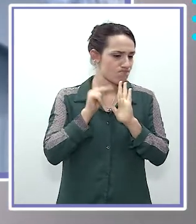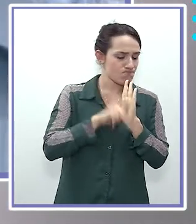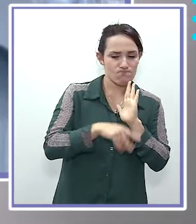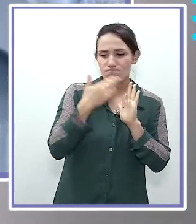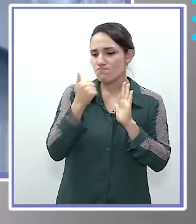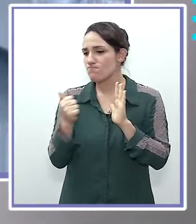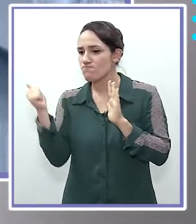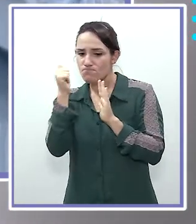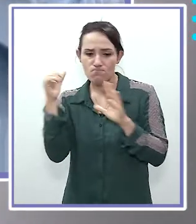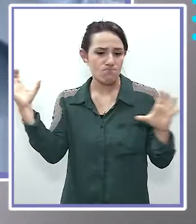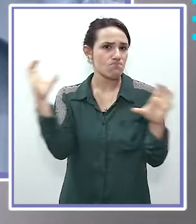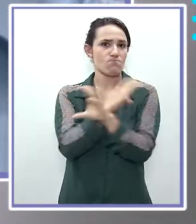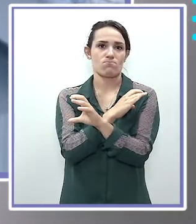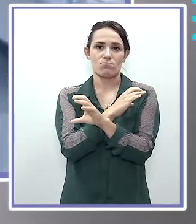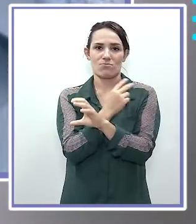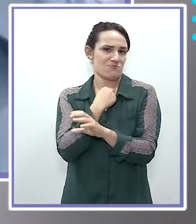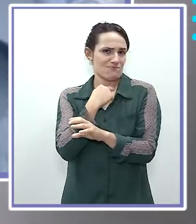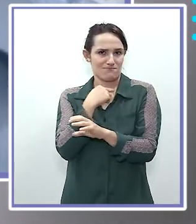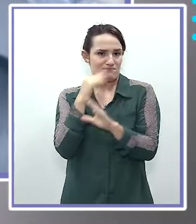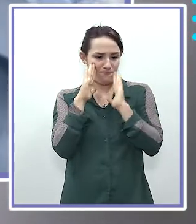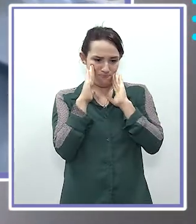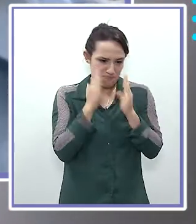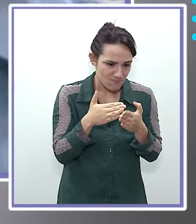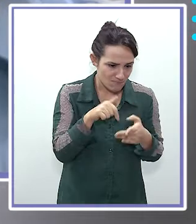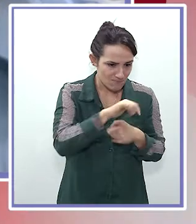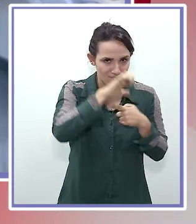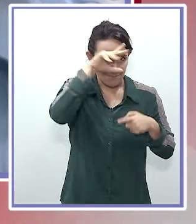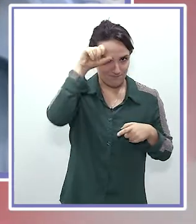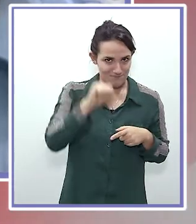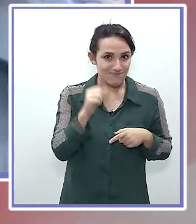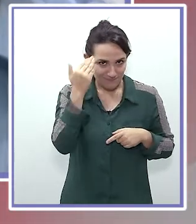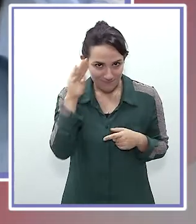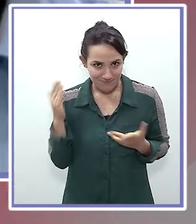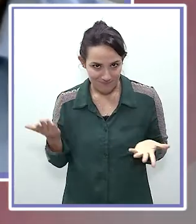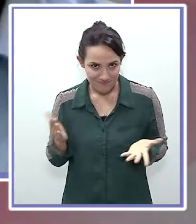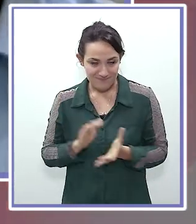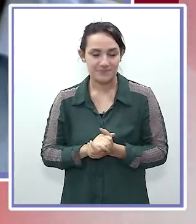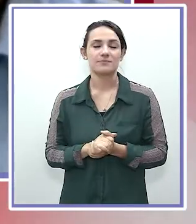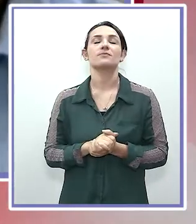sistema elétrico como um todo. Não dá para pensar o sistema elétrico de forma isolada.